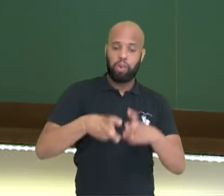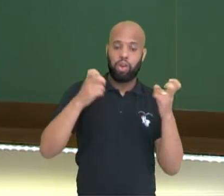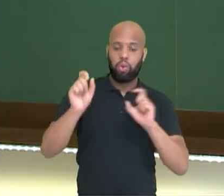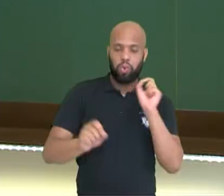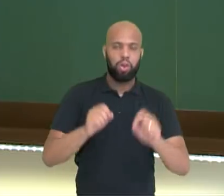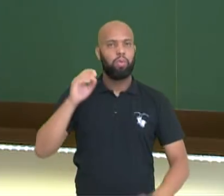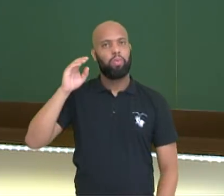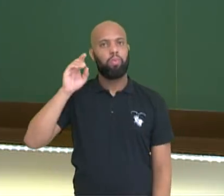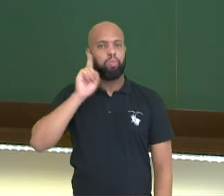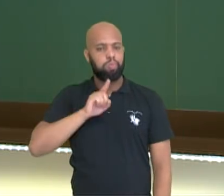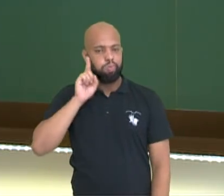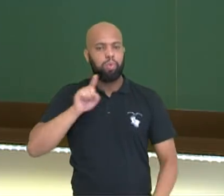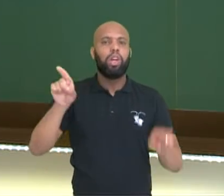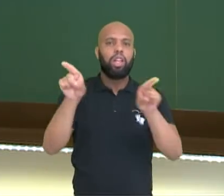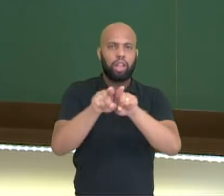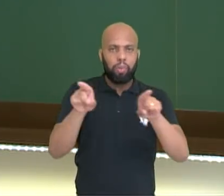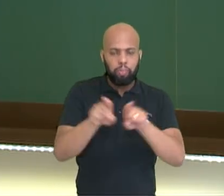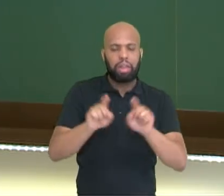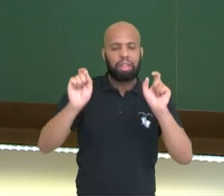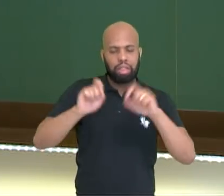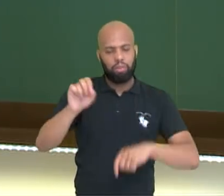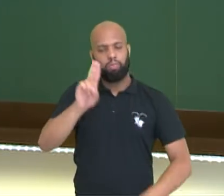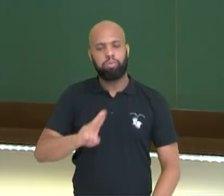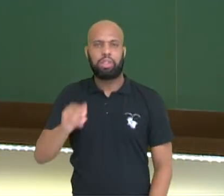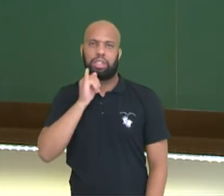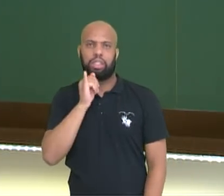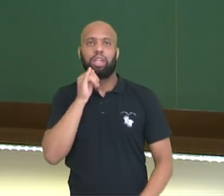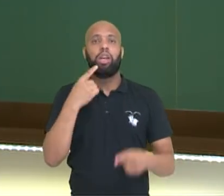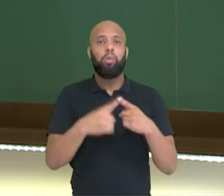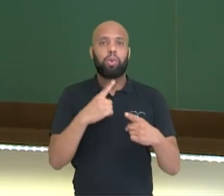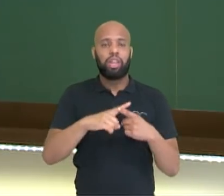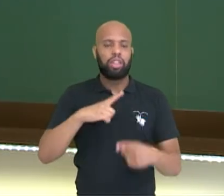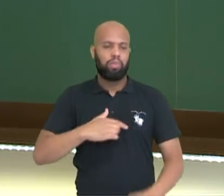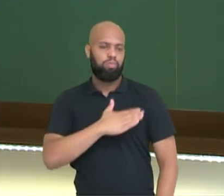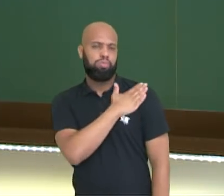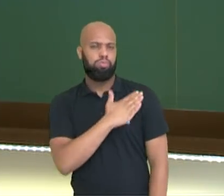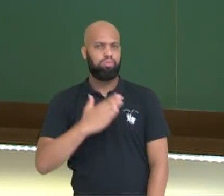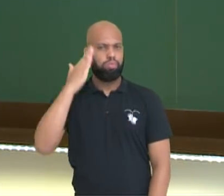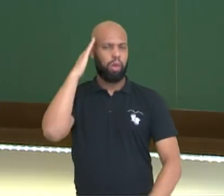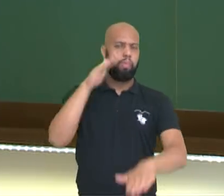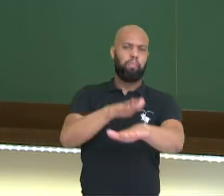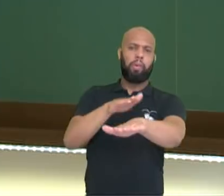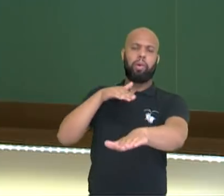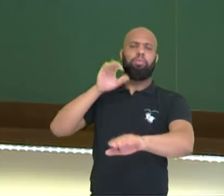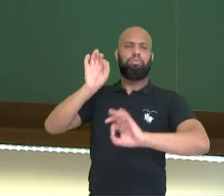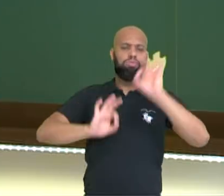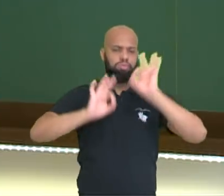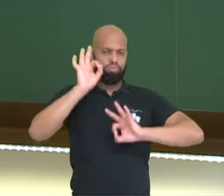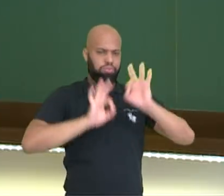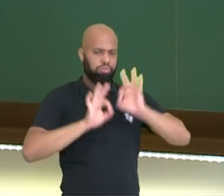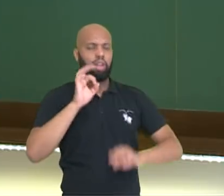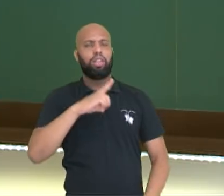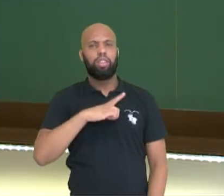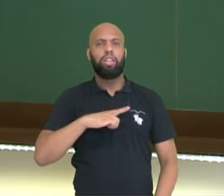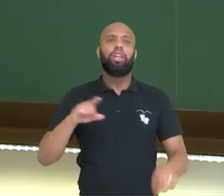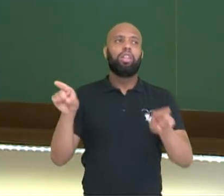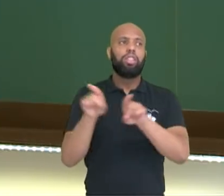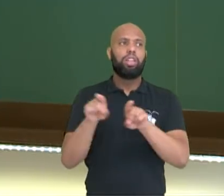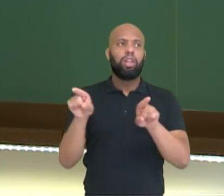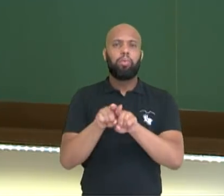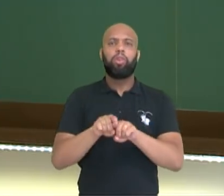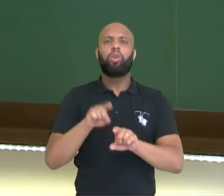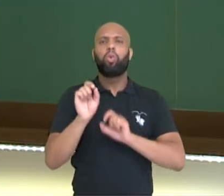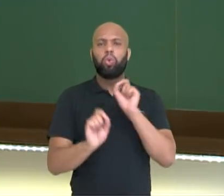Unidos também passam a ser um exemplo, pois dispõe de um exército muito bem armado, muito bem estruturado, que também